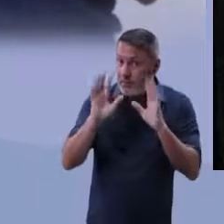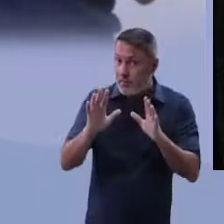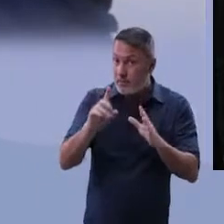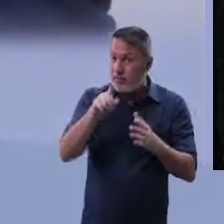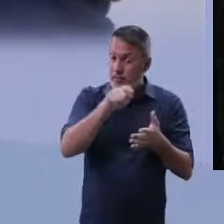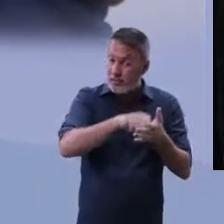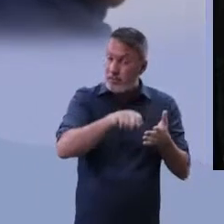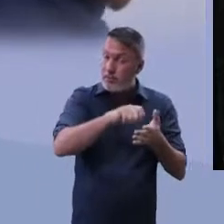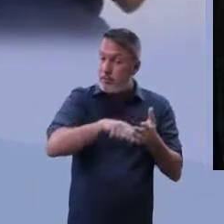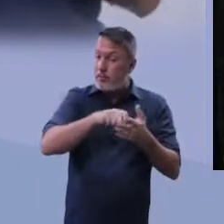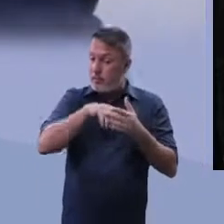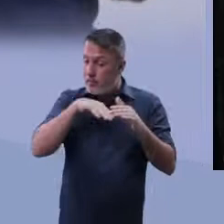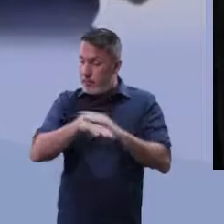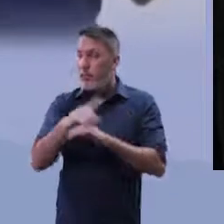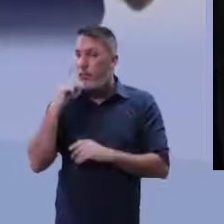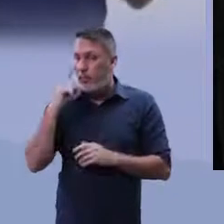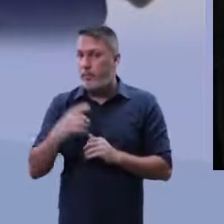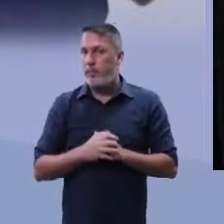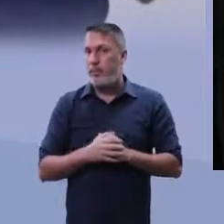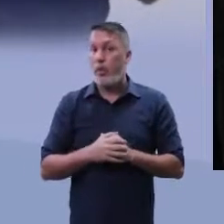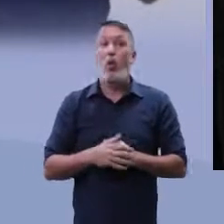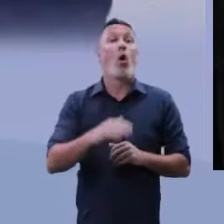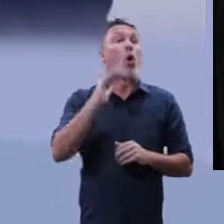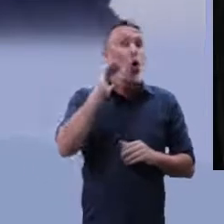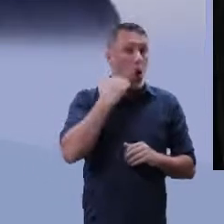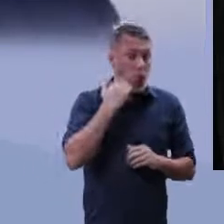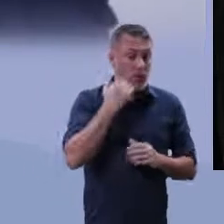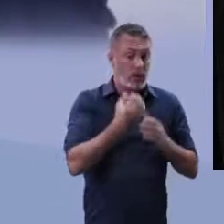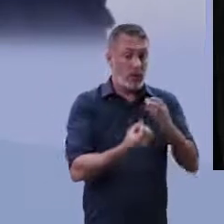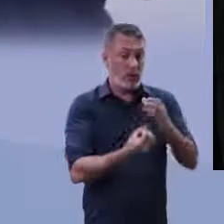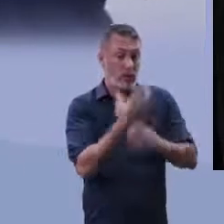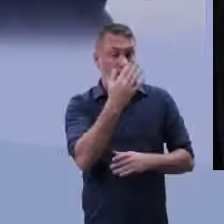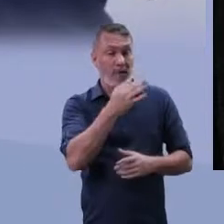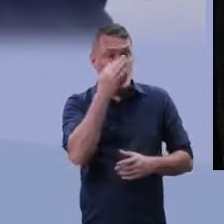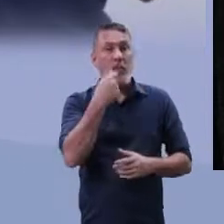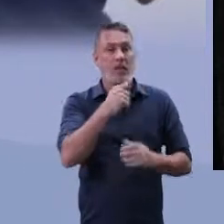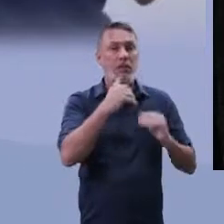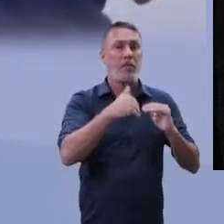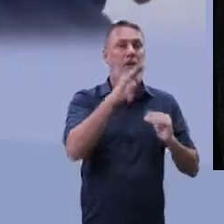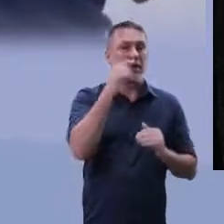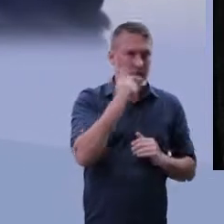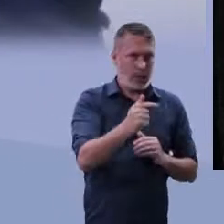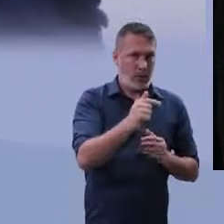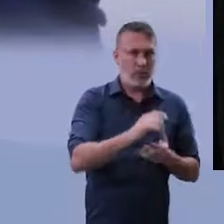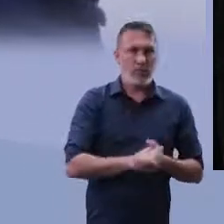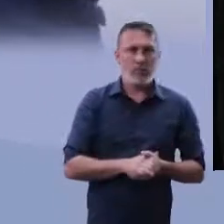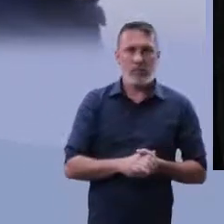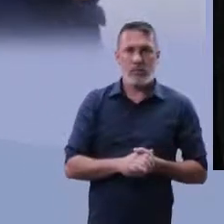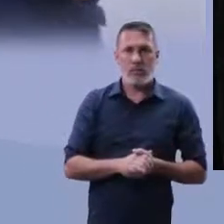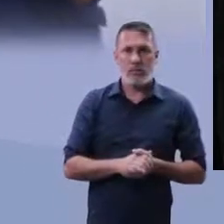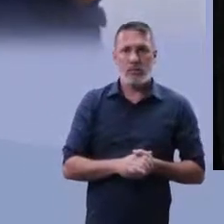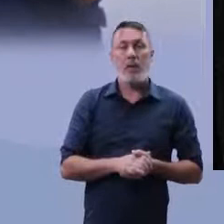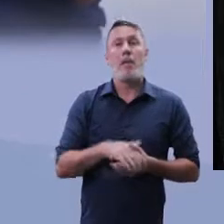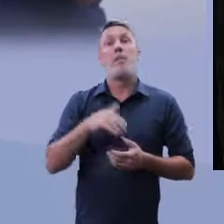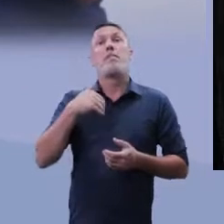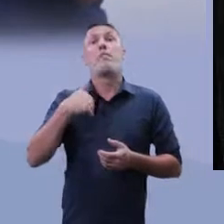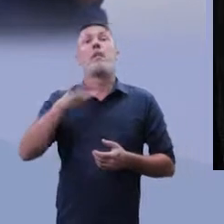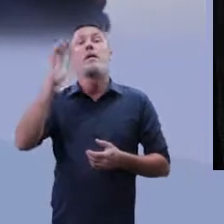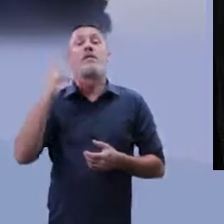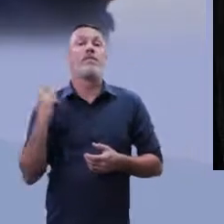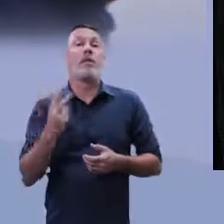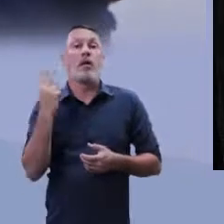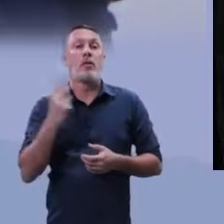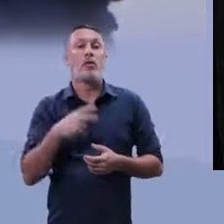8. Então presta atenção, meu hack, já vai hackeando a questão. Para ser rosa, tem que ser maior que 7. E